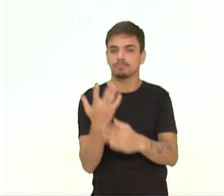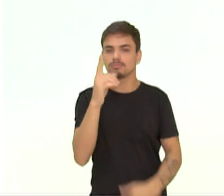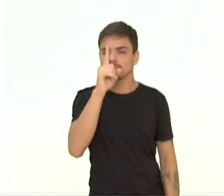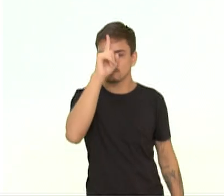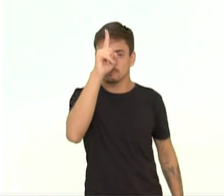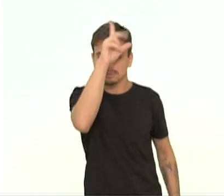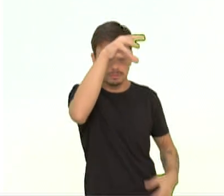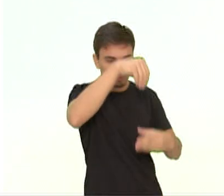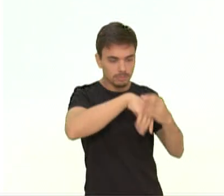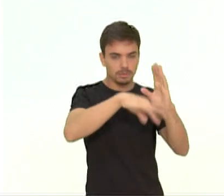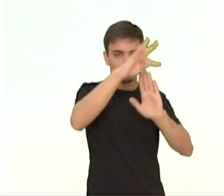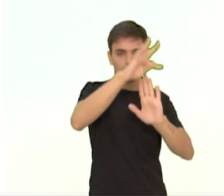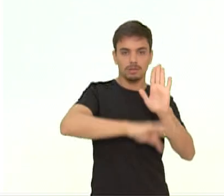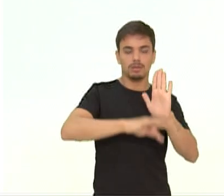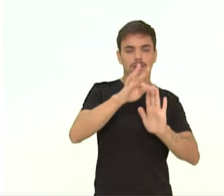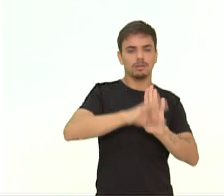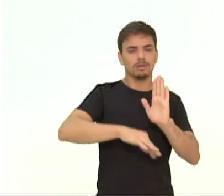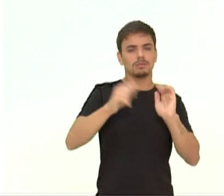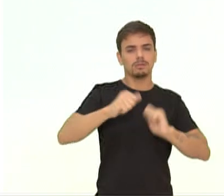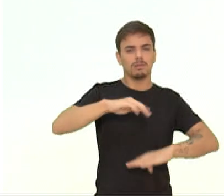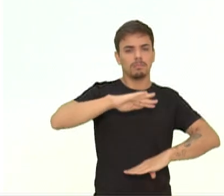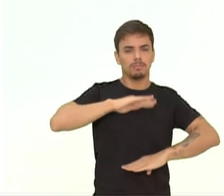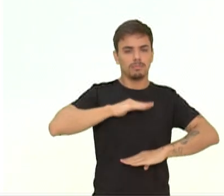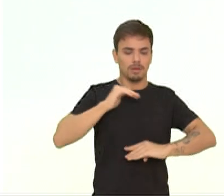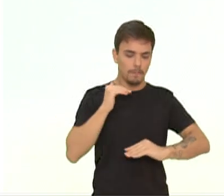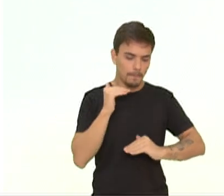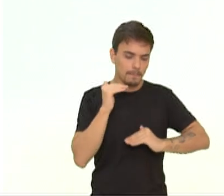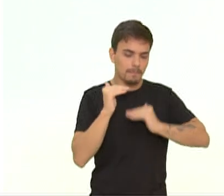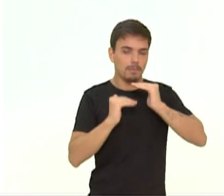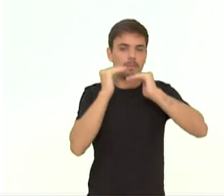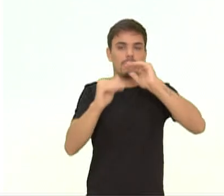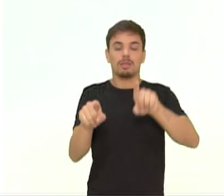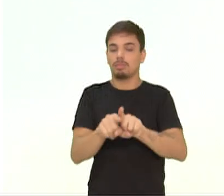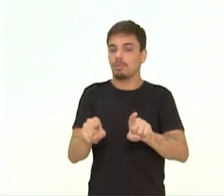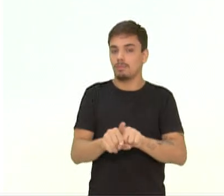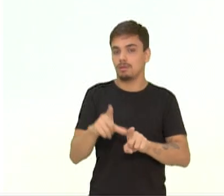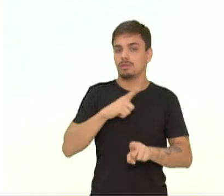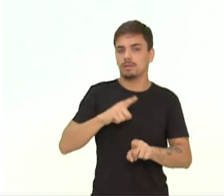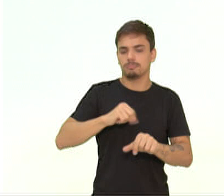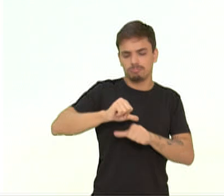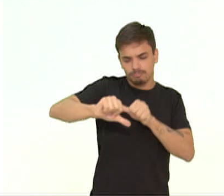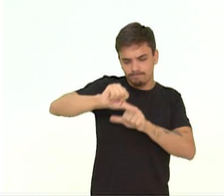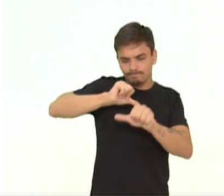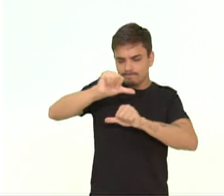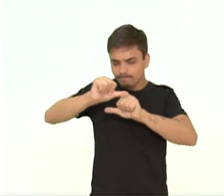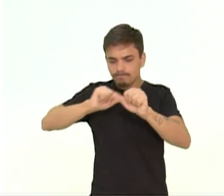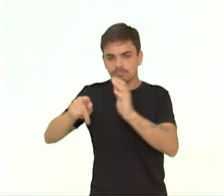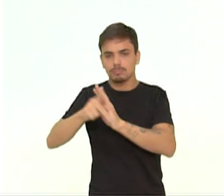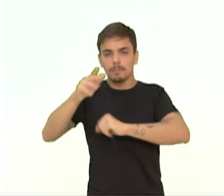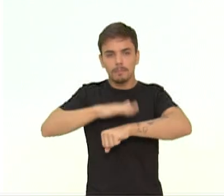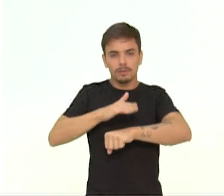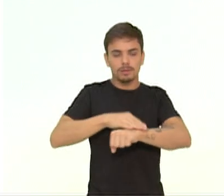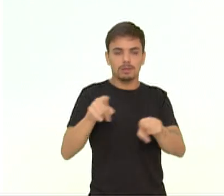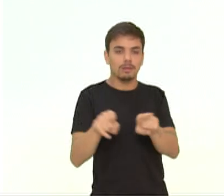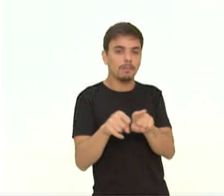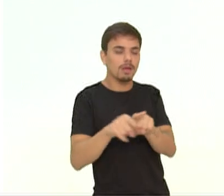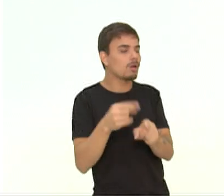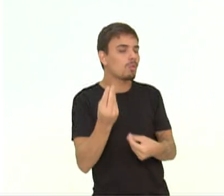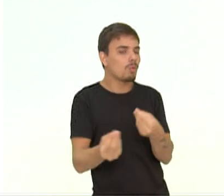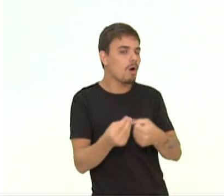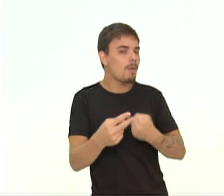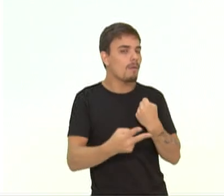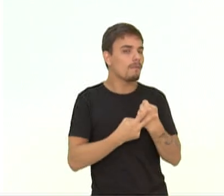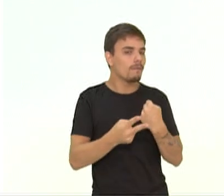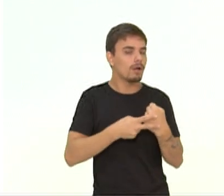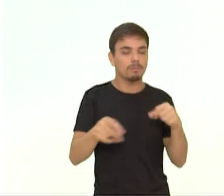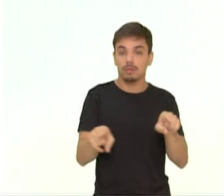nos textos as condições para sua progressão. As diversas flexões de tempo e de modo dos verbos, bem